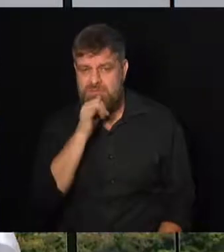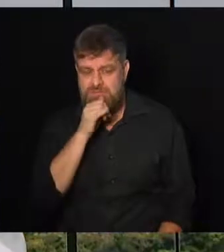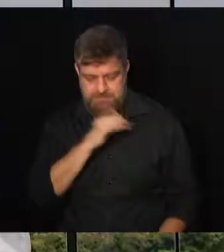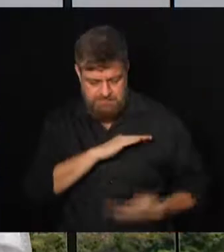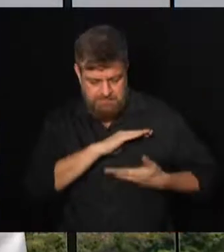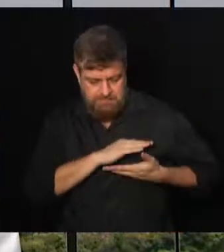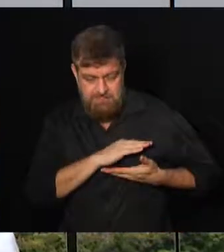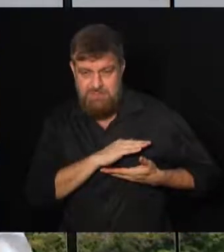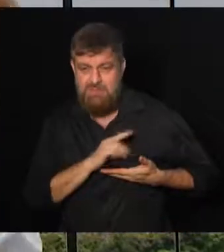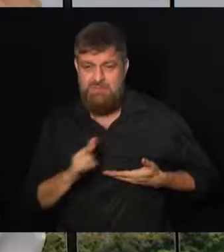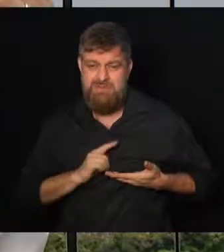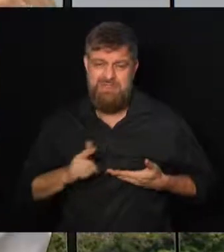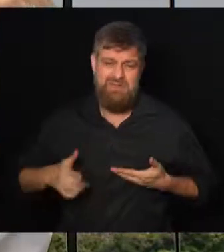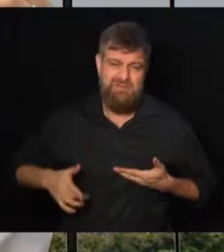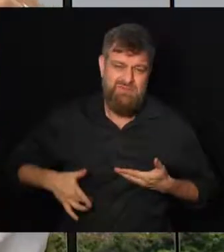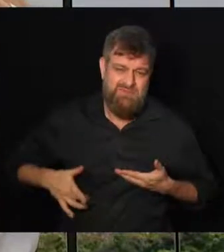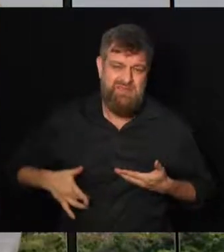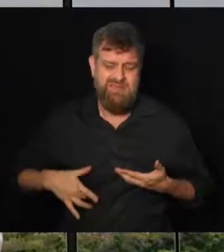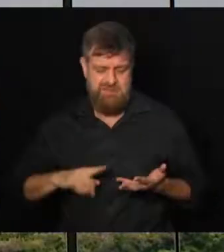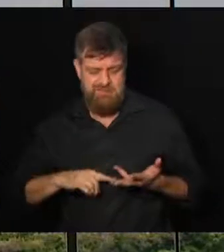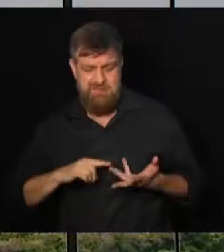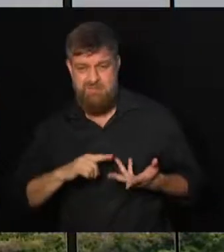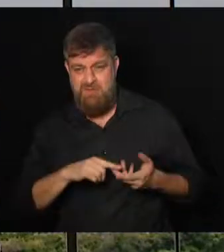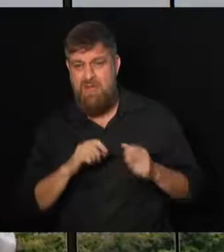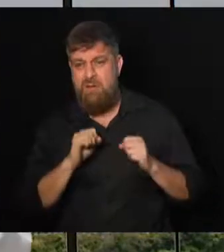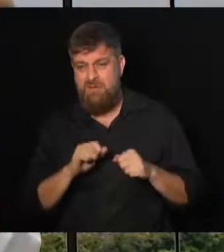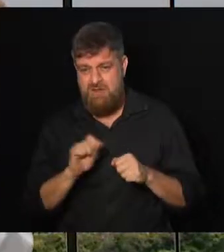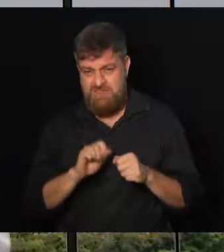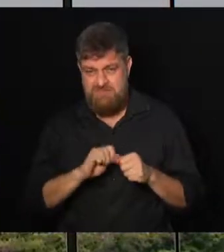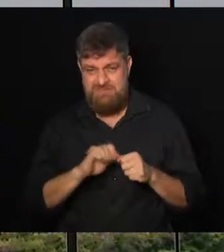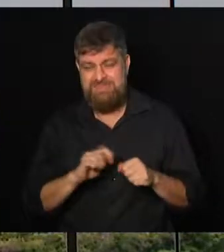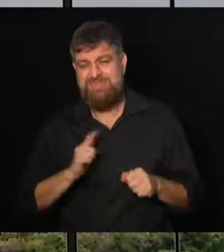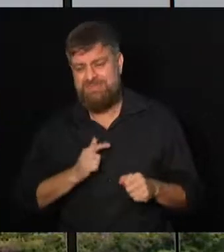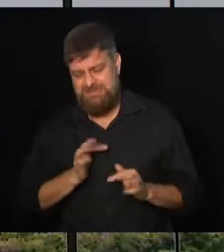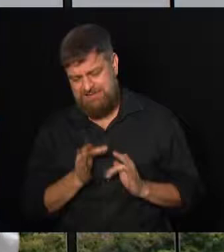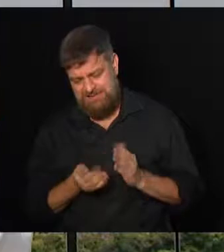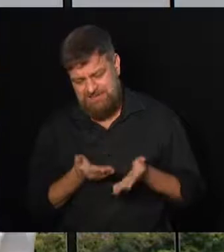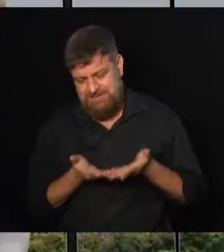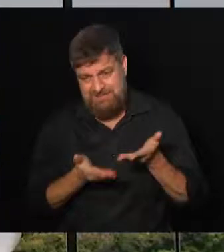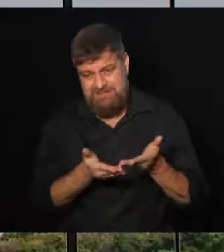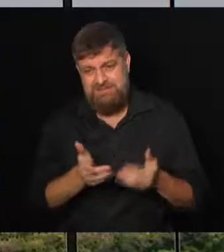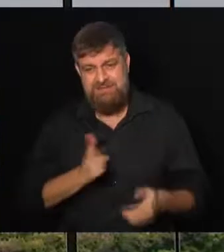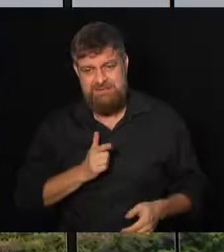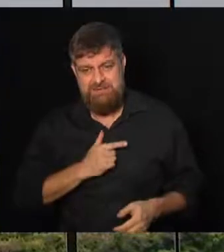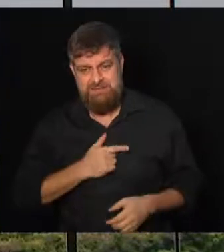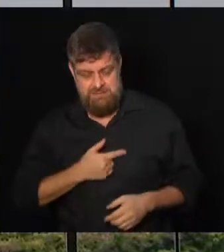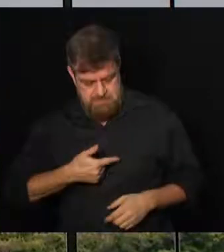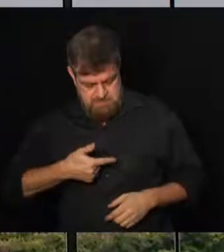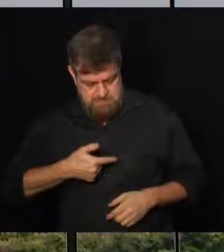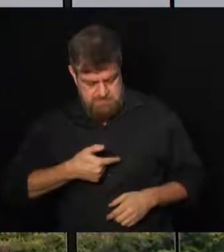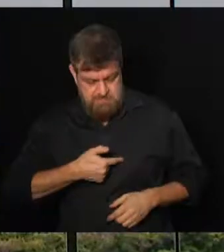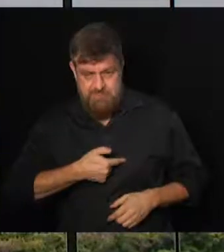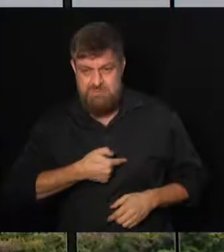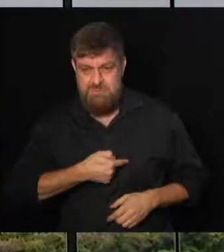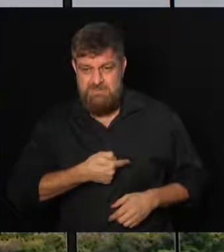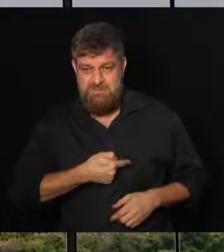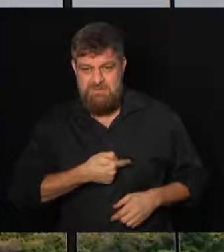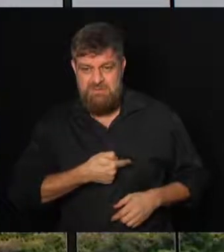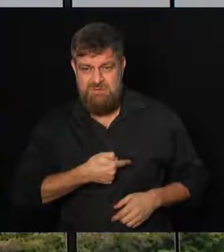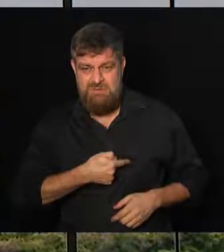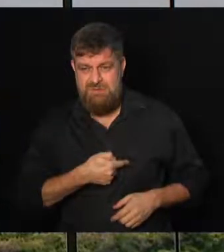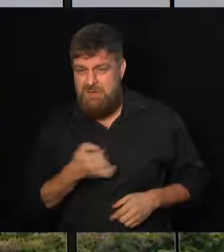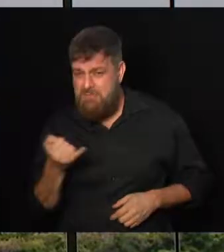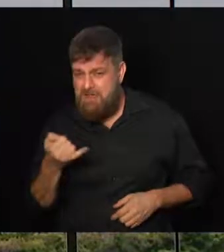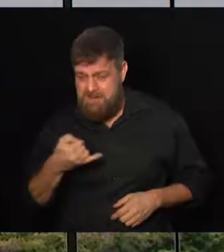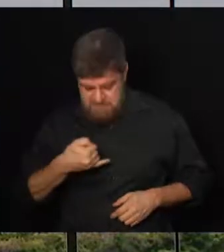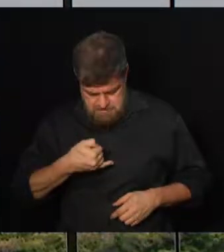ou nódulo no fígado, você pode fazer congelação do nódulo, fulguração, que é você fazer uma pequena introdução de uma agulha